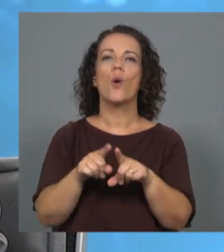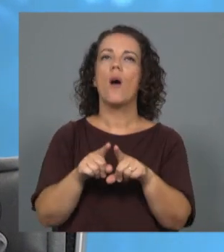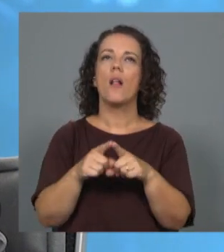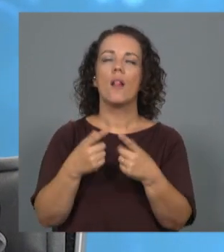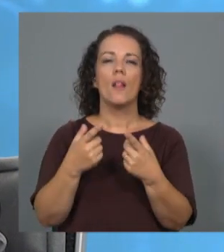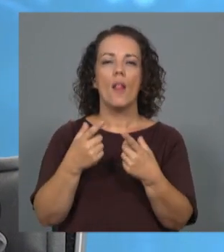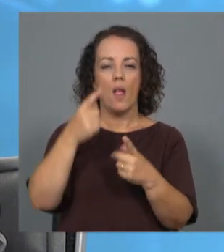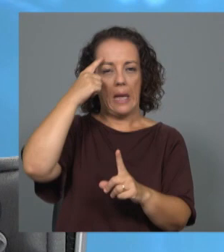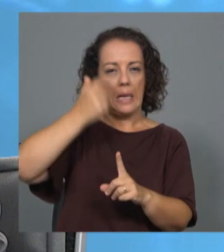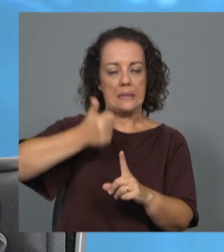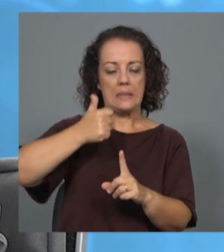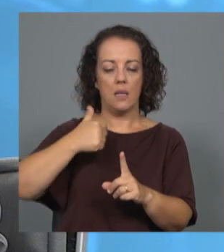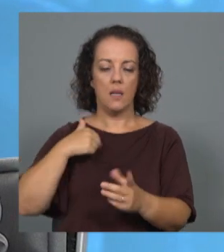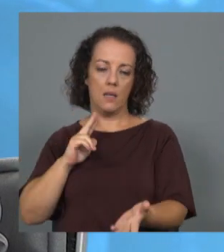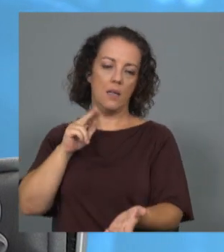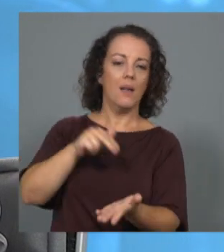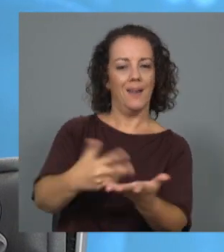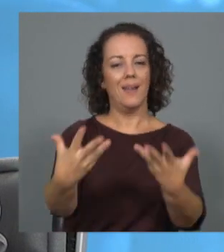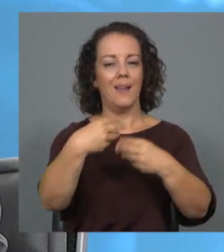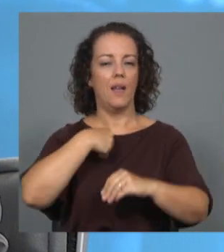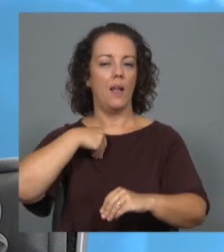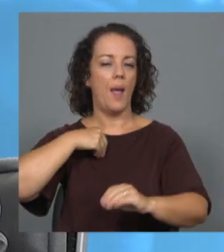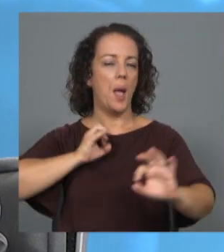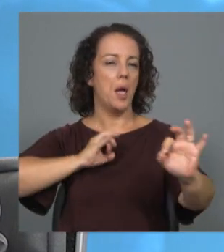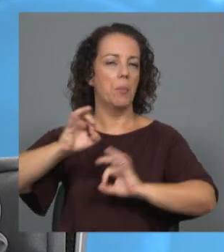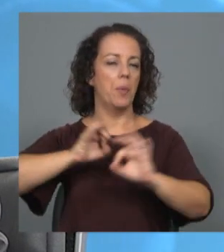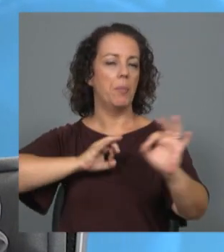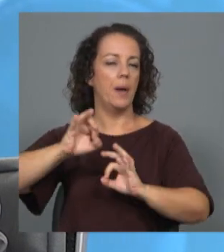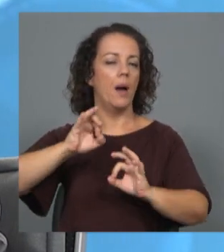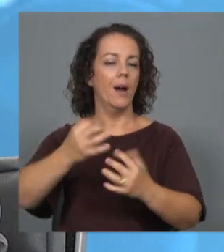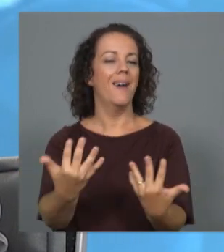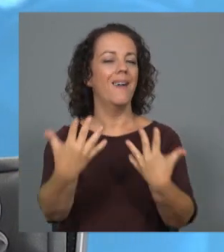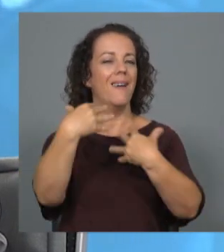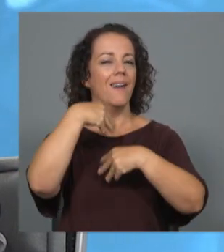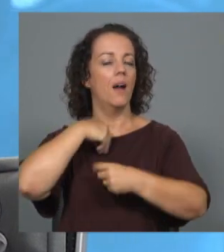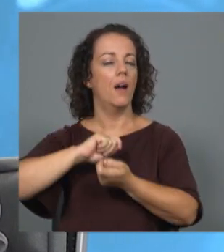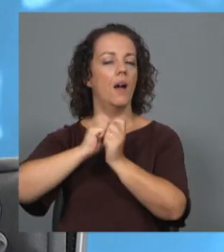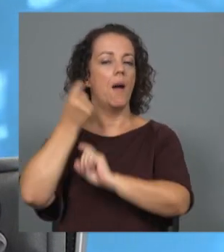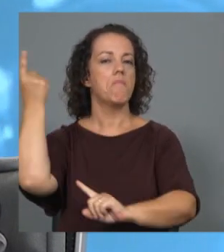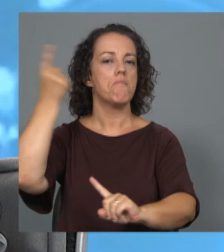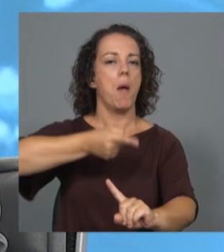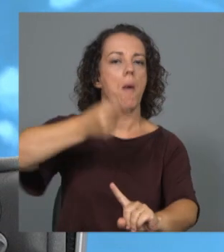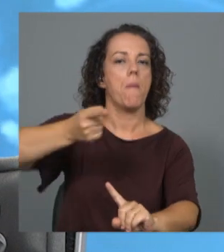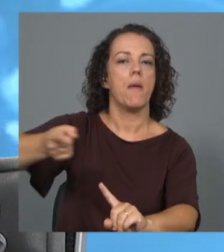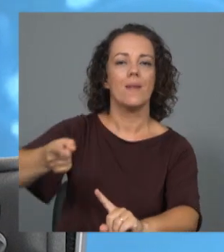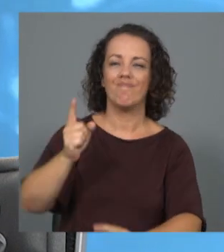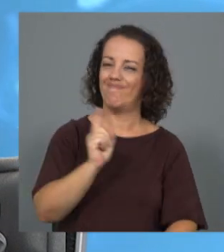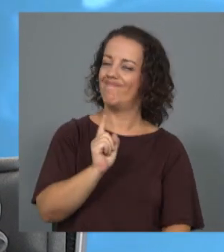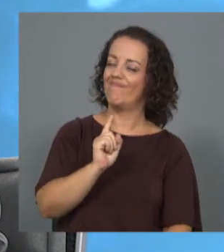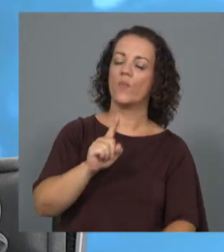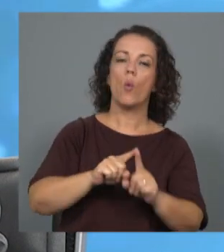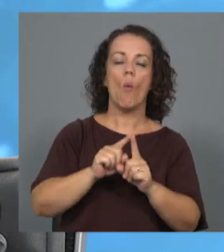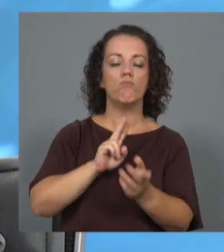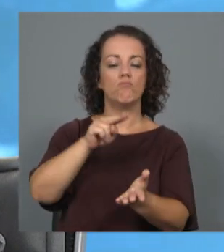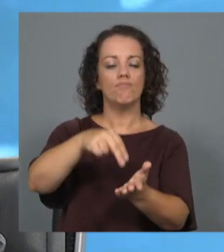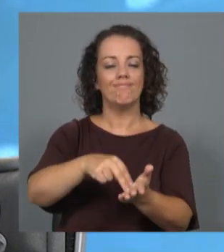tendências proselitistas, mas sim com um coração aberto, como eu dizia,